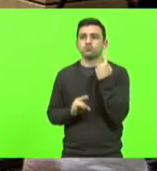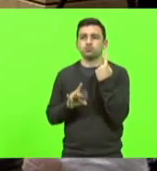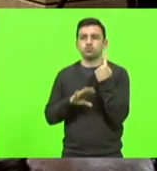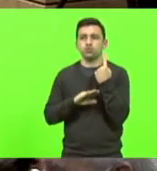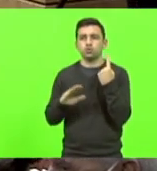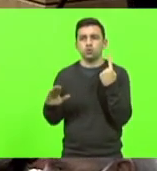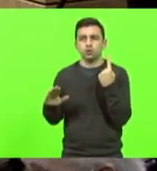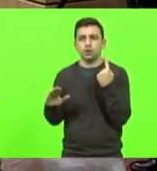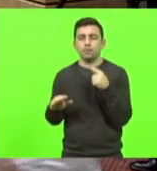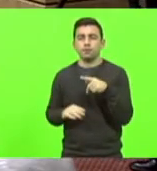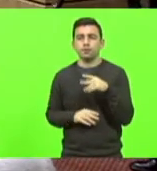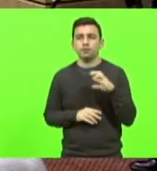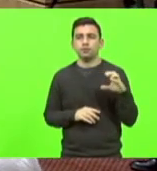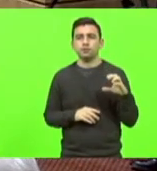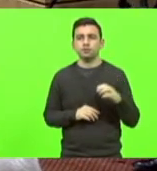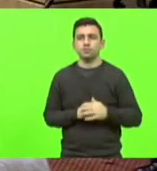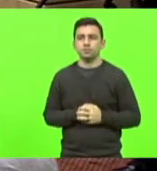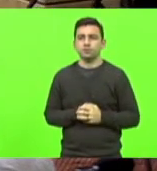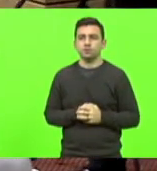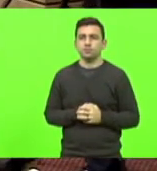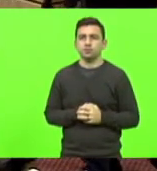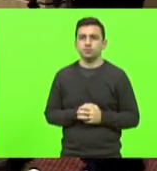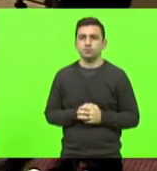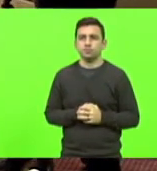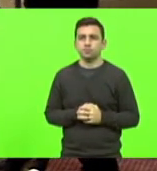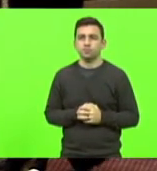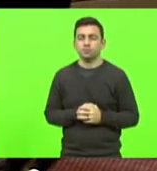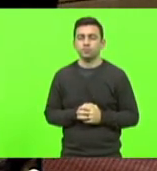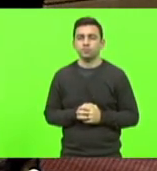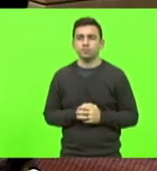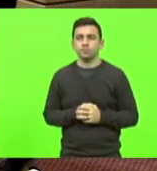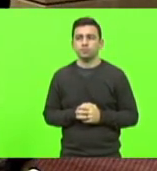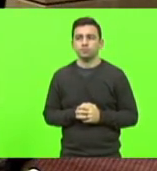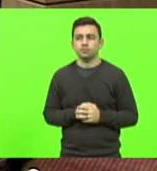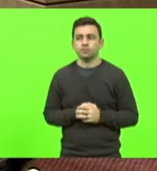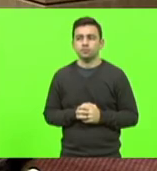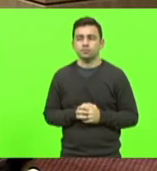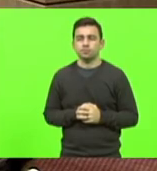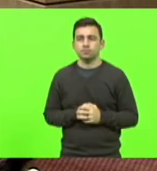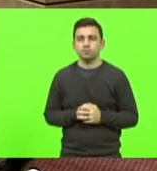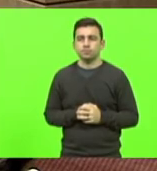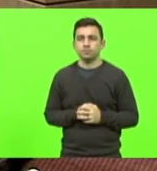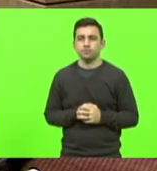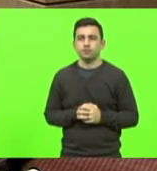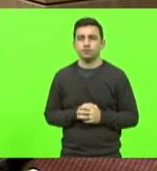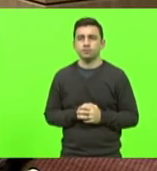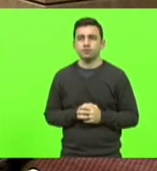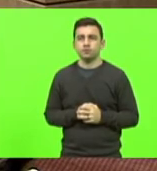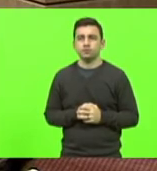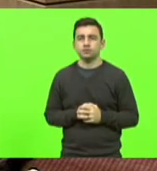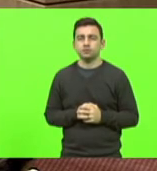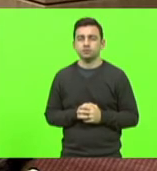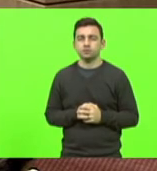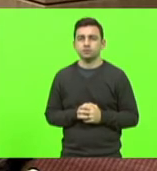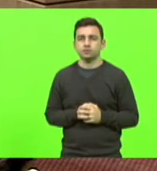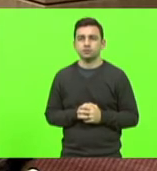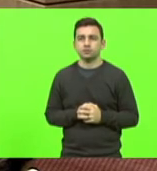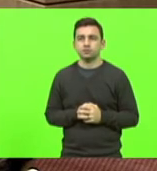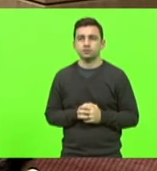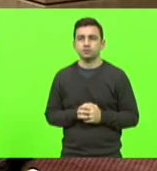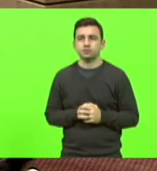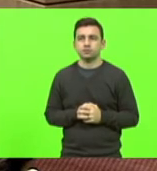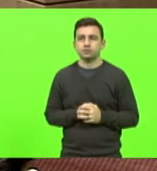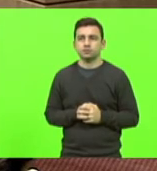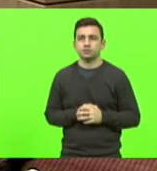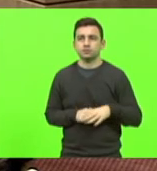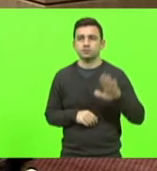estamos falando da PEC me desculpa então tá Até que eu tô com requerimento aqui tratava dele Daí caminhamento seu pai com a minha